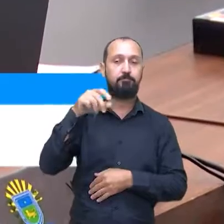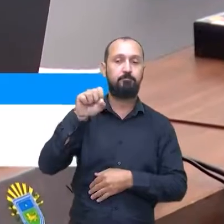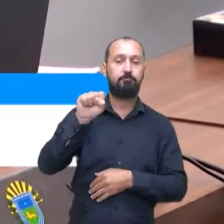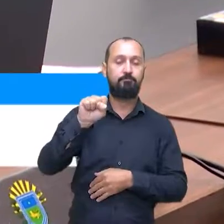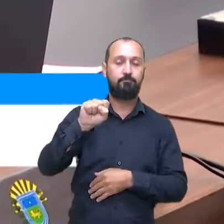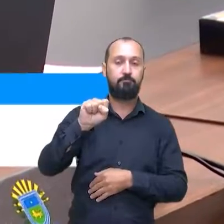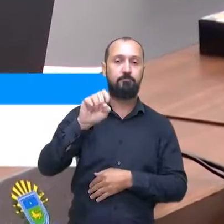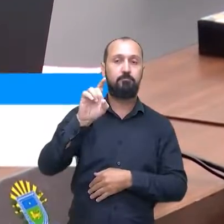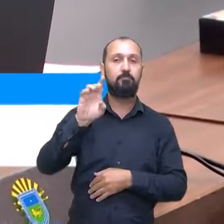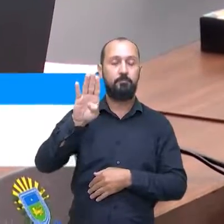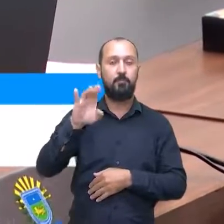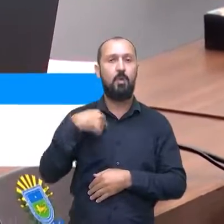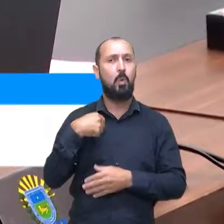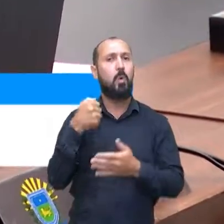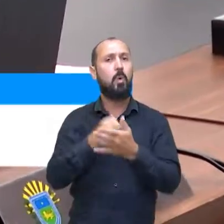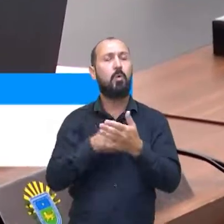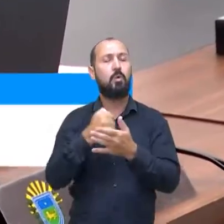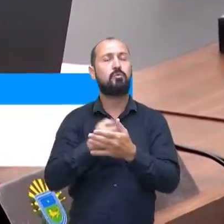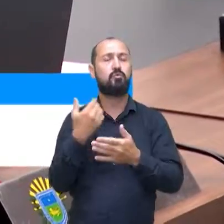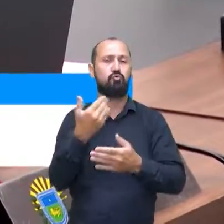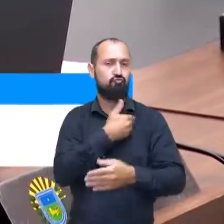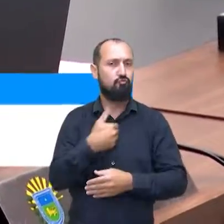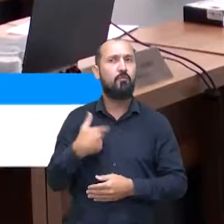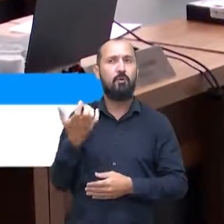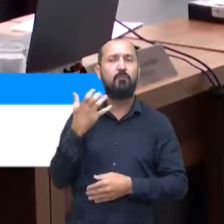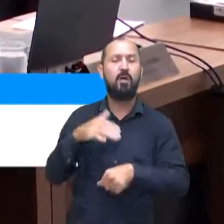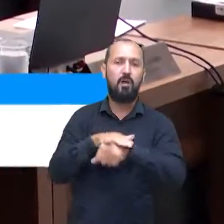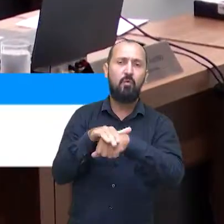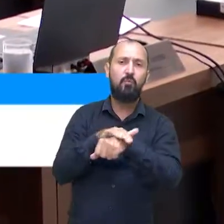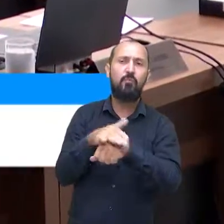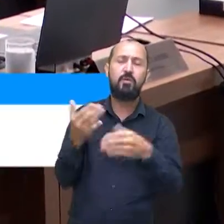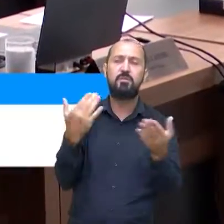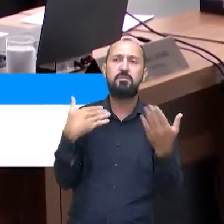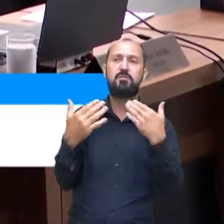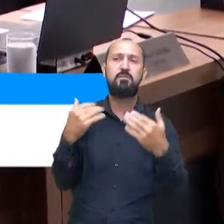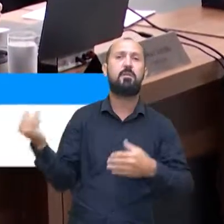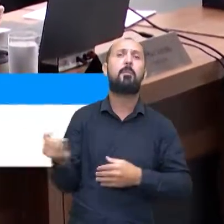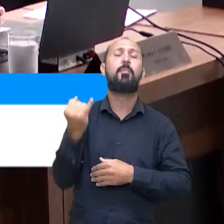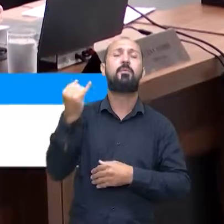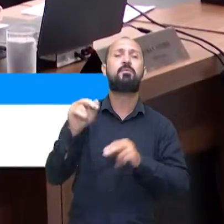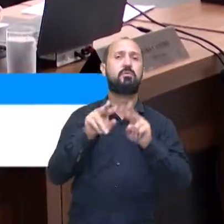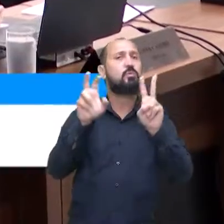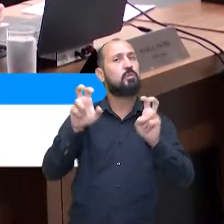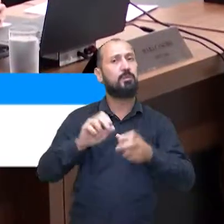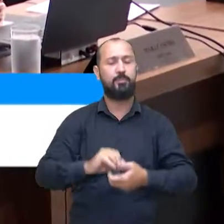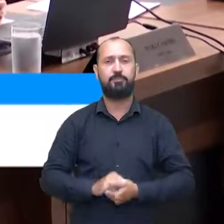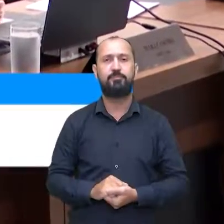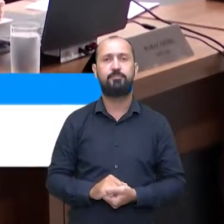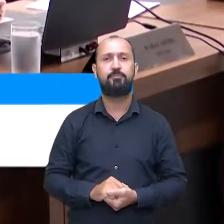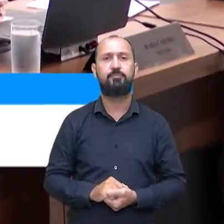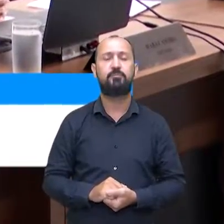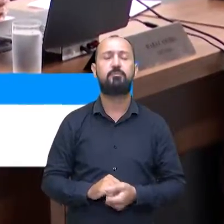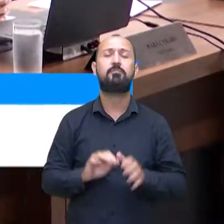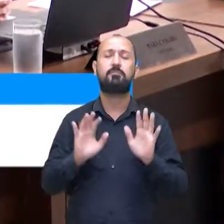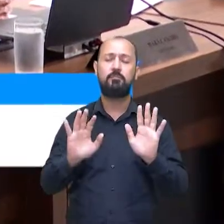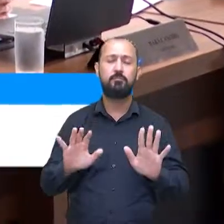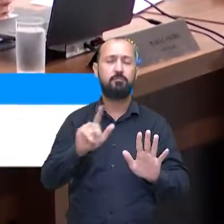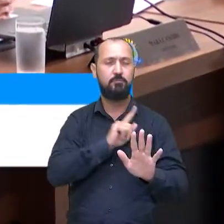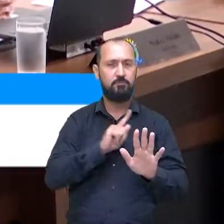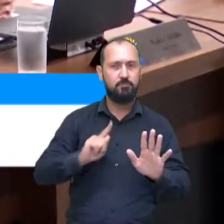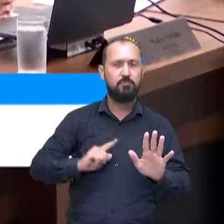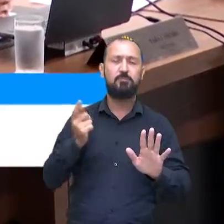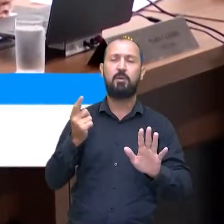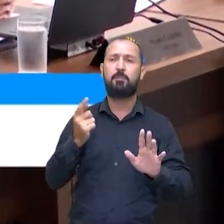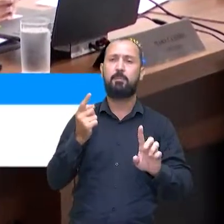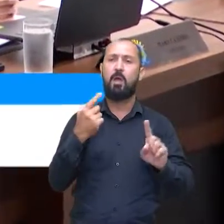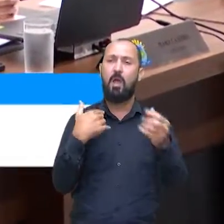na Assembleia, deputada Mara Caseiro, do PSDB, garantiu que o governo do estado estará aberto às conversas